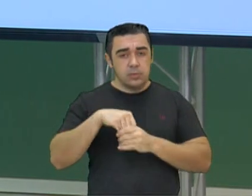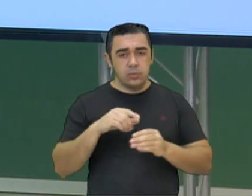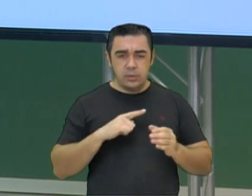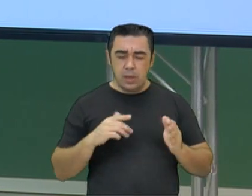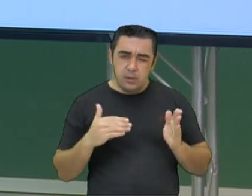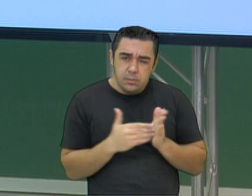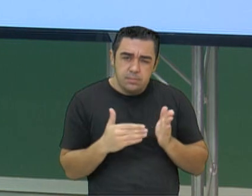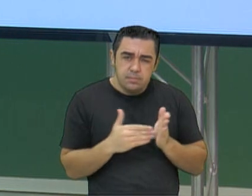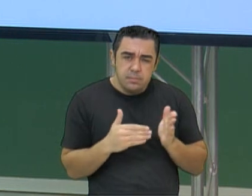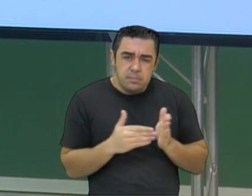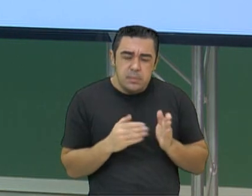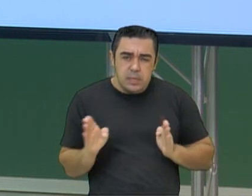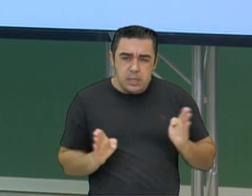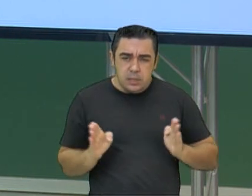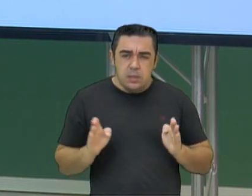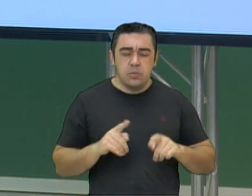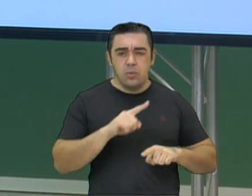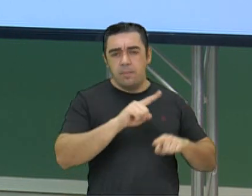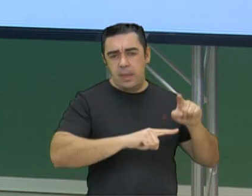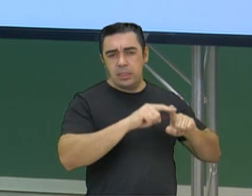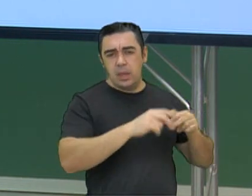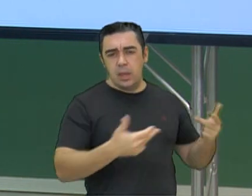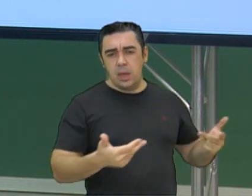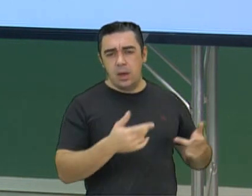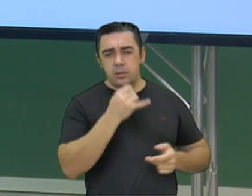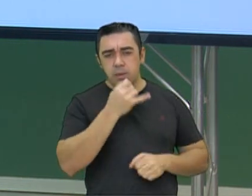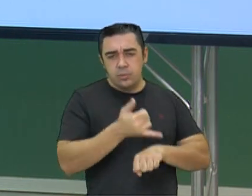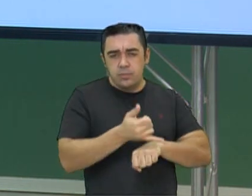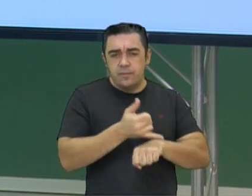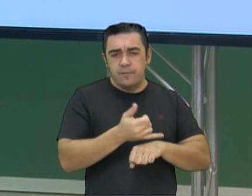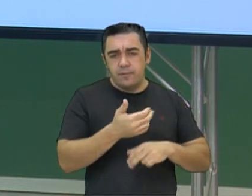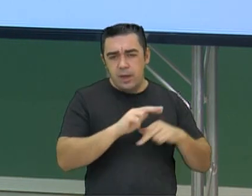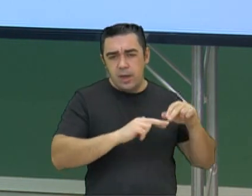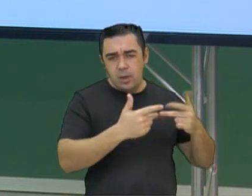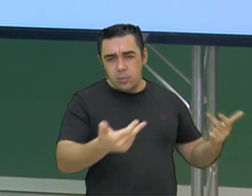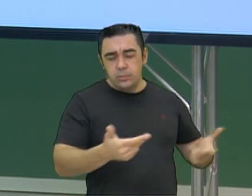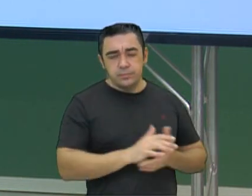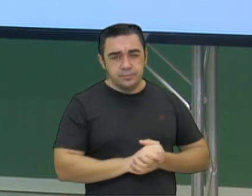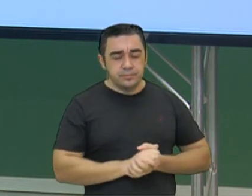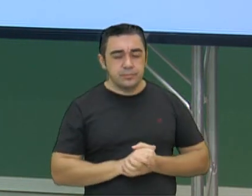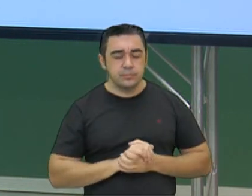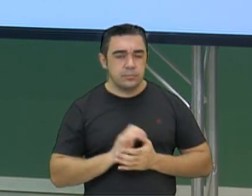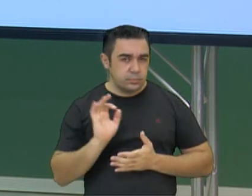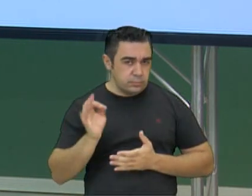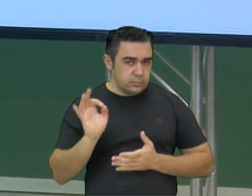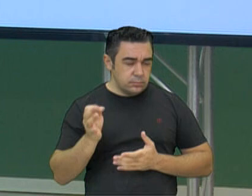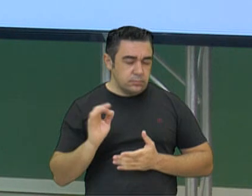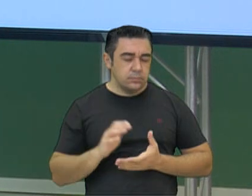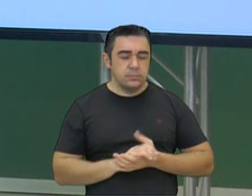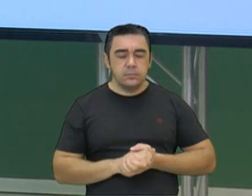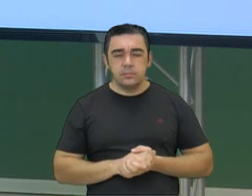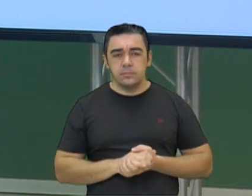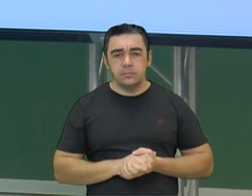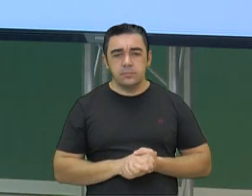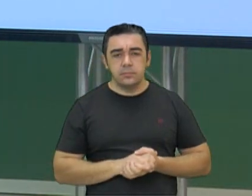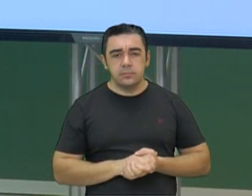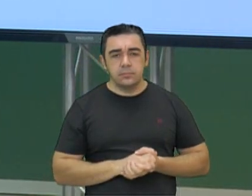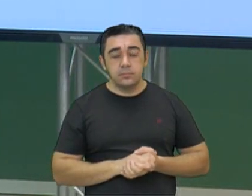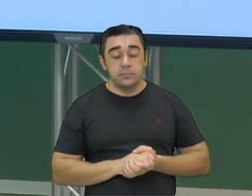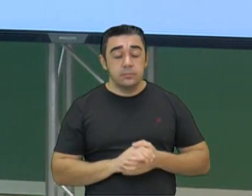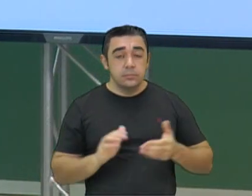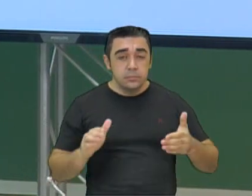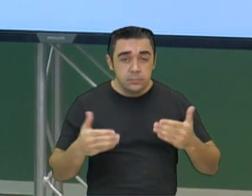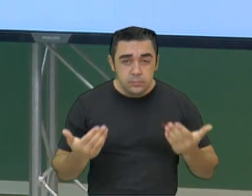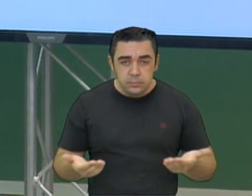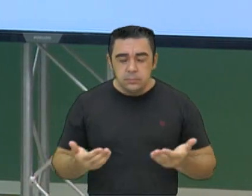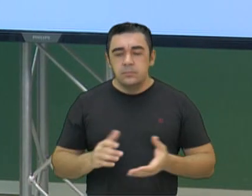do material, eu posso ter esse comportamento proporcional aqui, certo? Dentro de um certo limite.